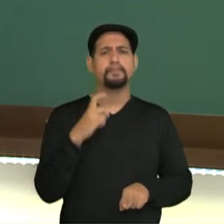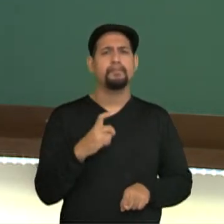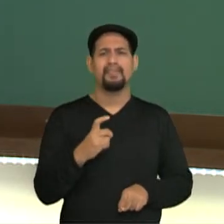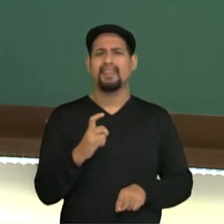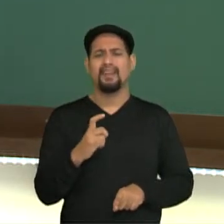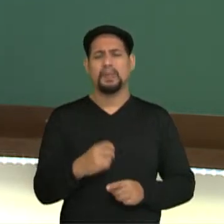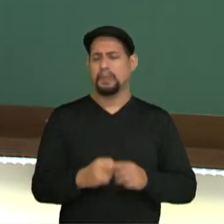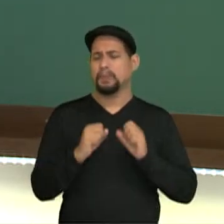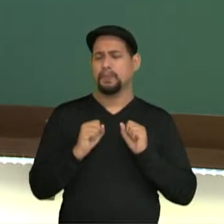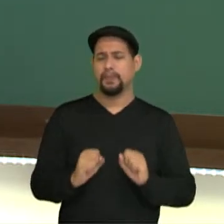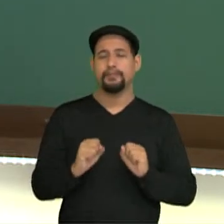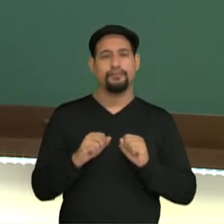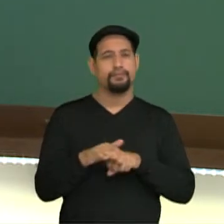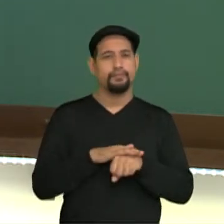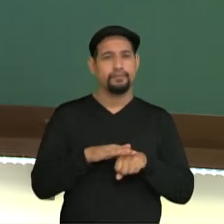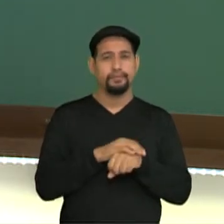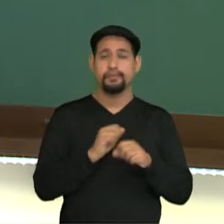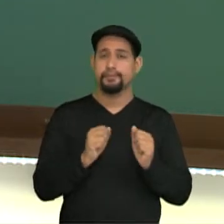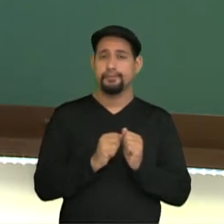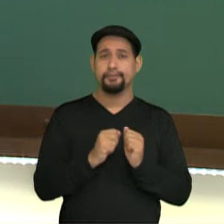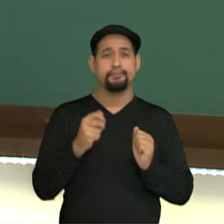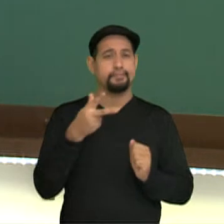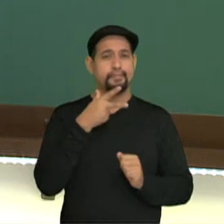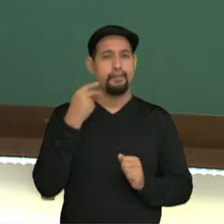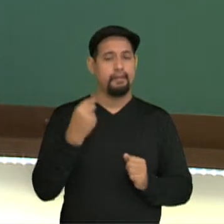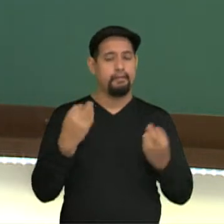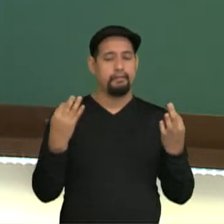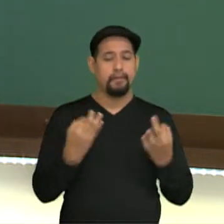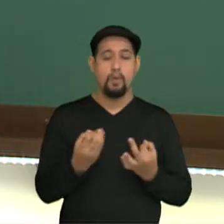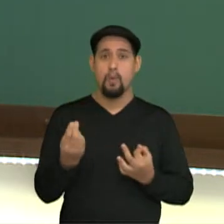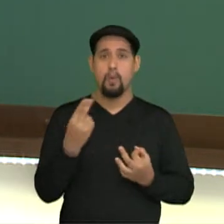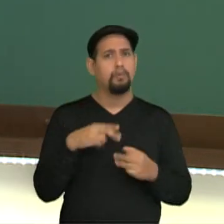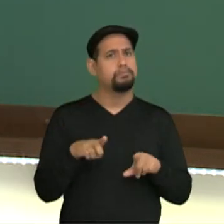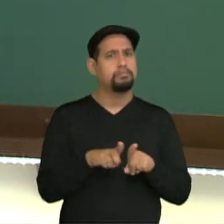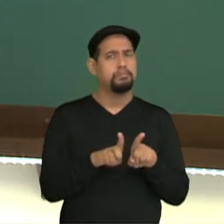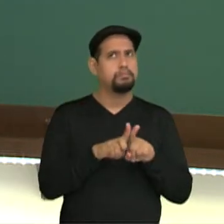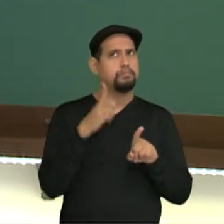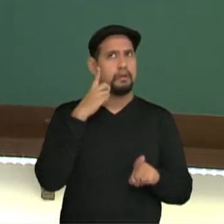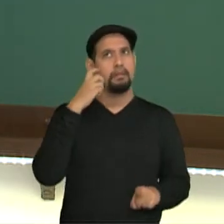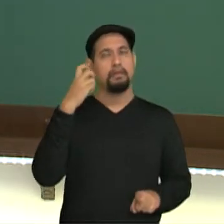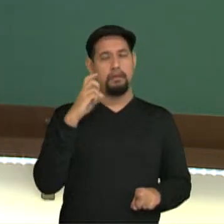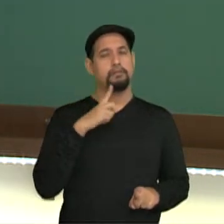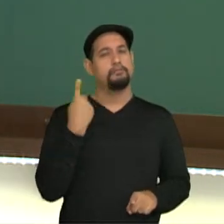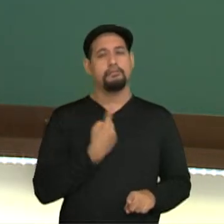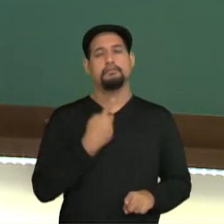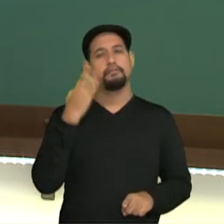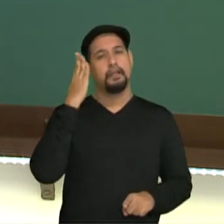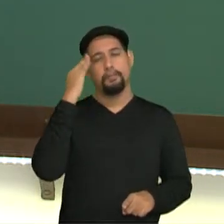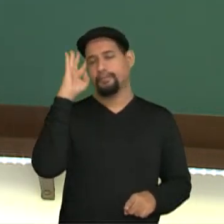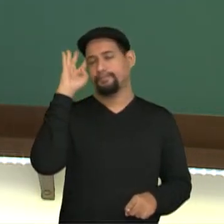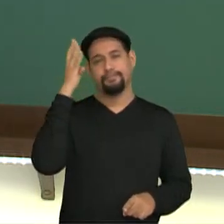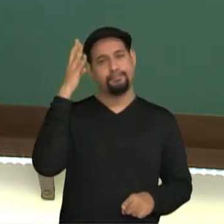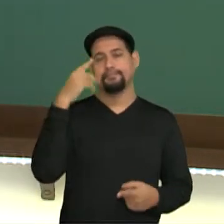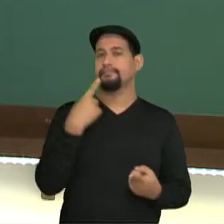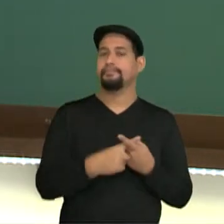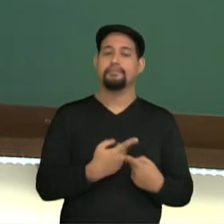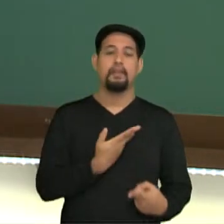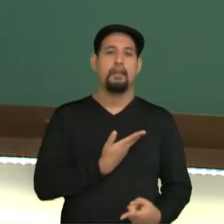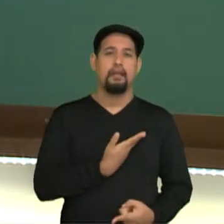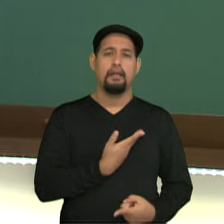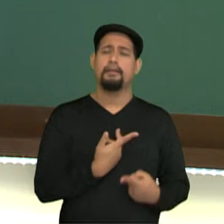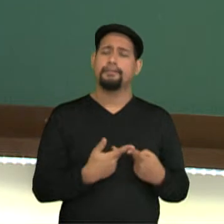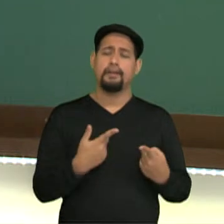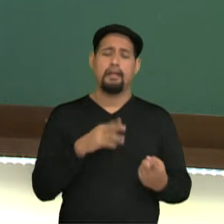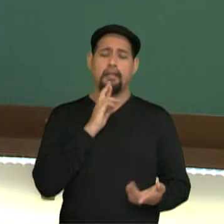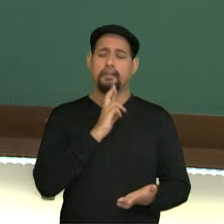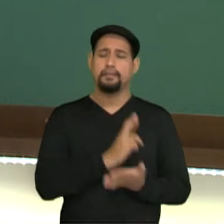que poderíamos conversar como gatos civilizados, ou até mesmo uma possibilidade, que a gente sabe que não vai acontecer, porque o colega aqui acabou